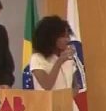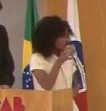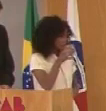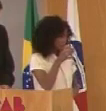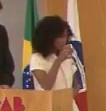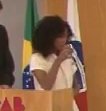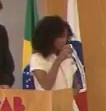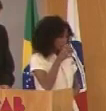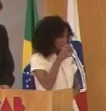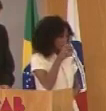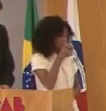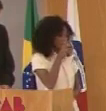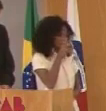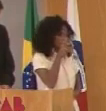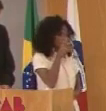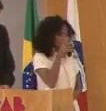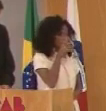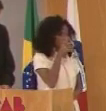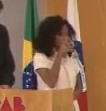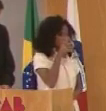Mabel Moranha, que